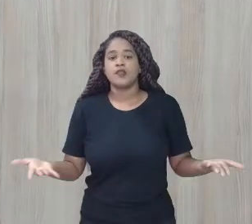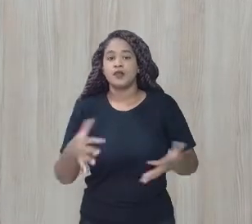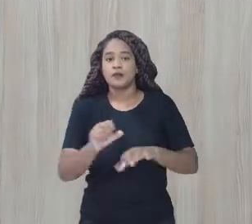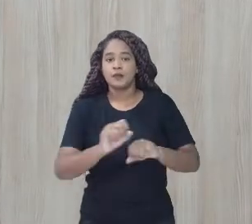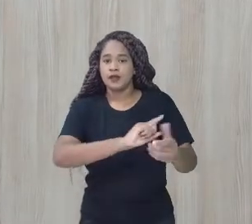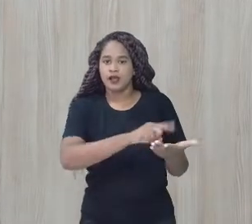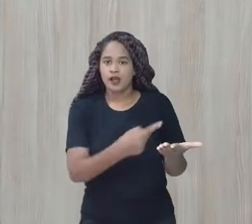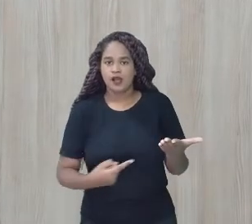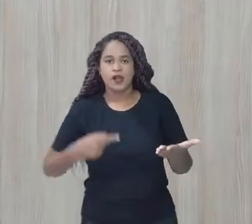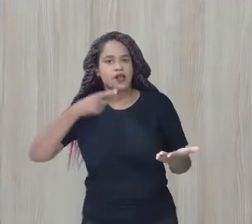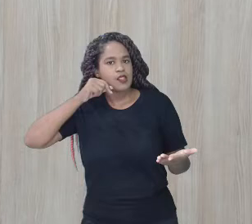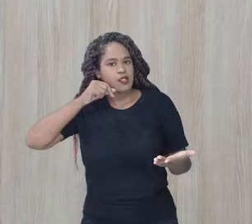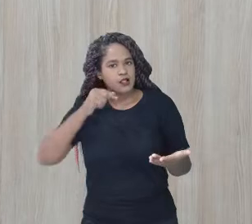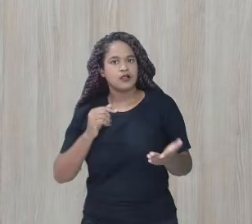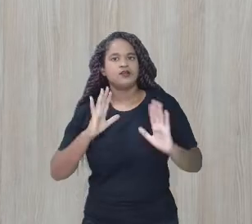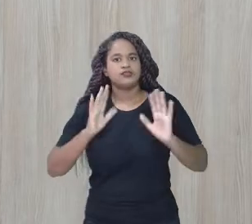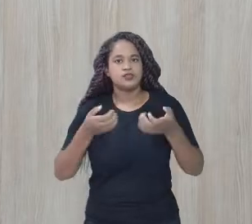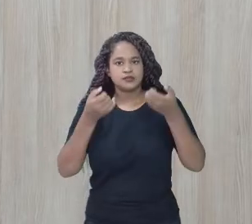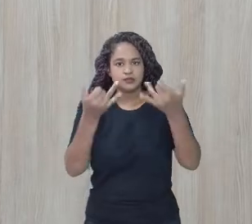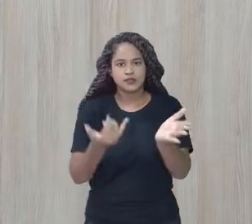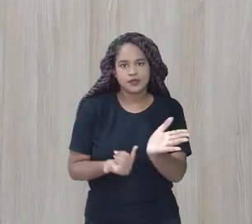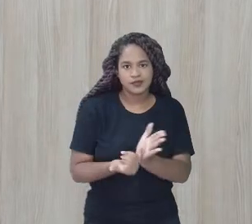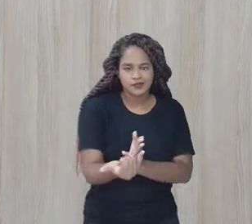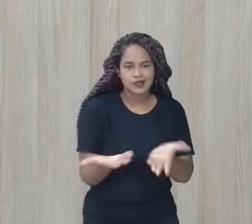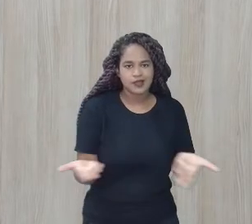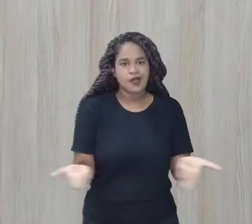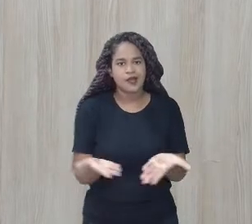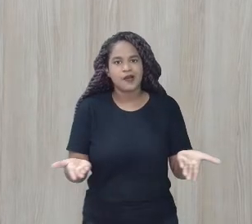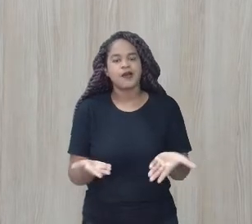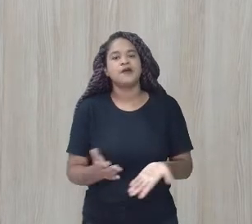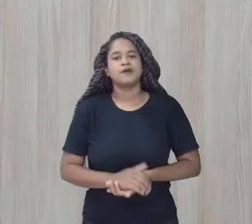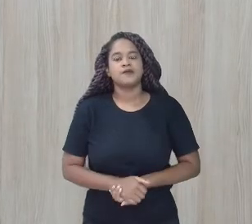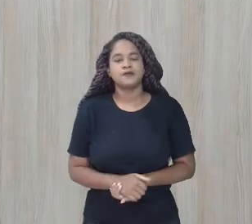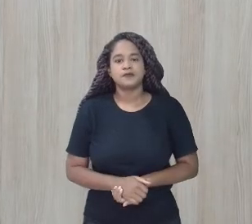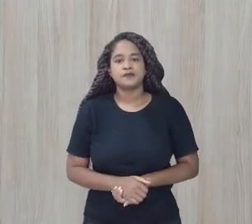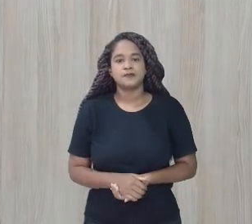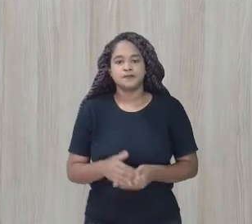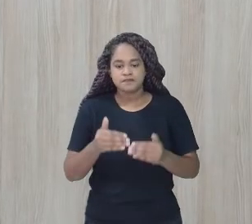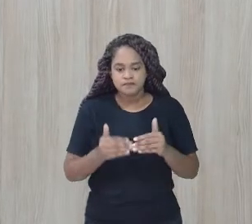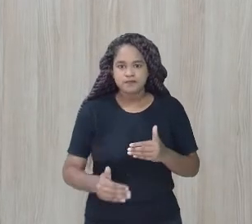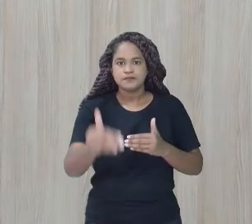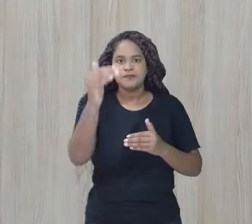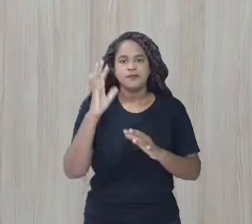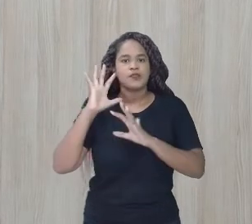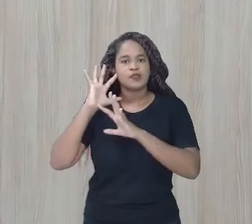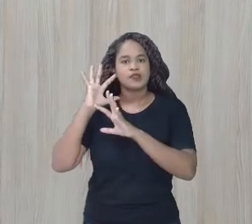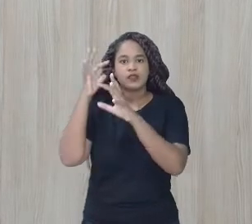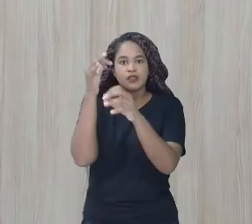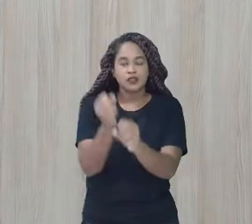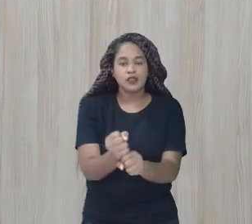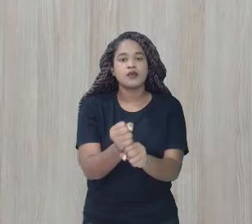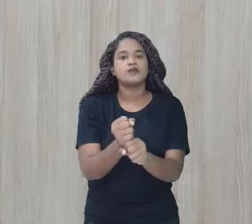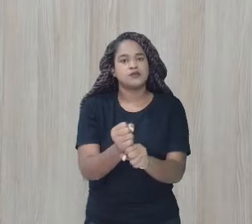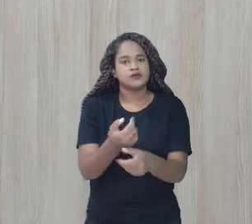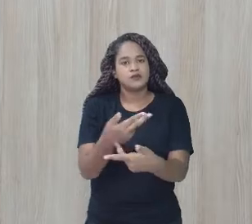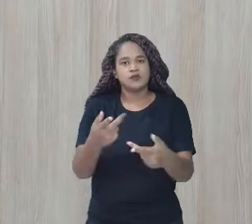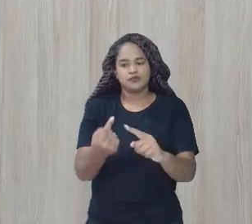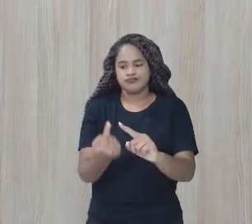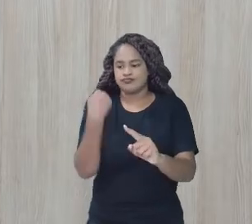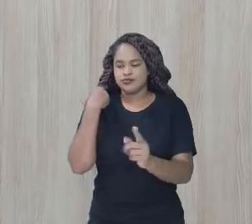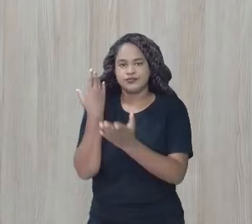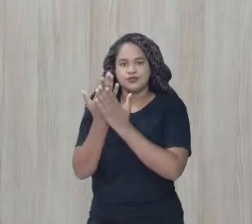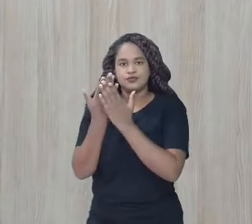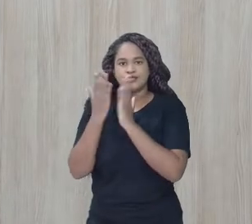fazer essa parte introdutória da aula, né? Agora um pouquinho mais rápido. E aí a gente vai fazer uma revisão rápida do que a gente viu até agora e